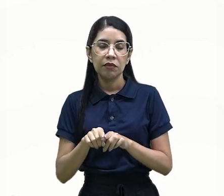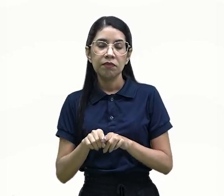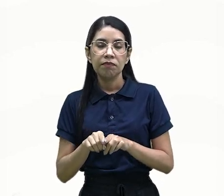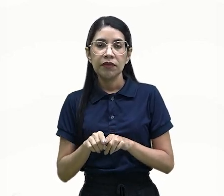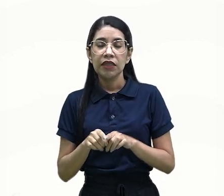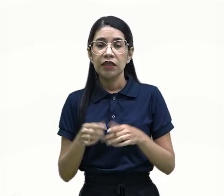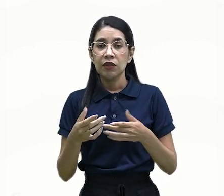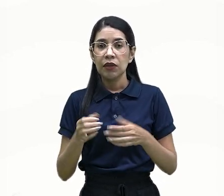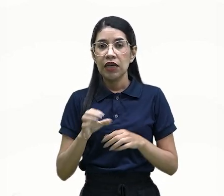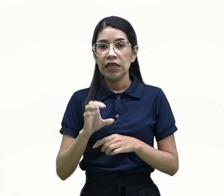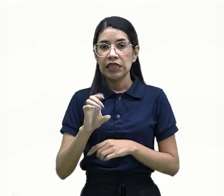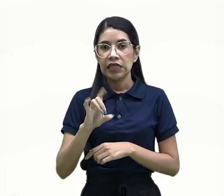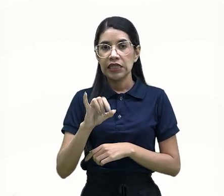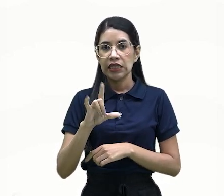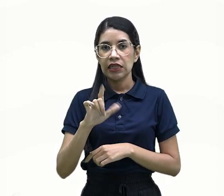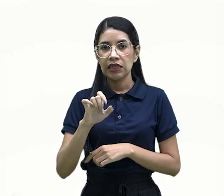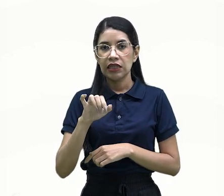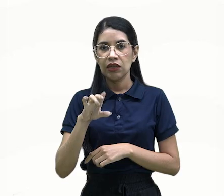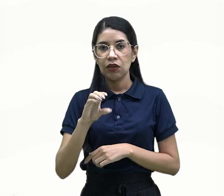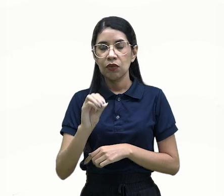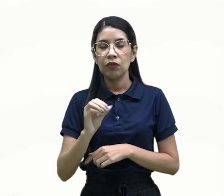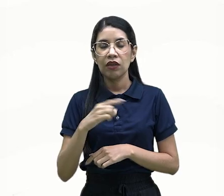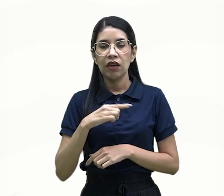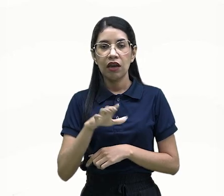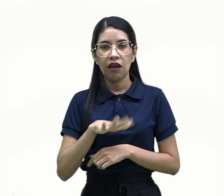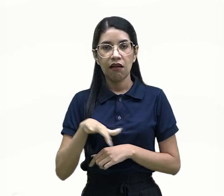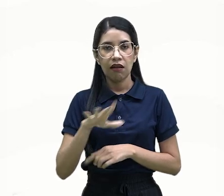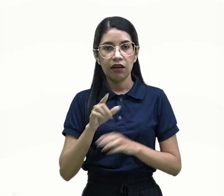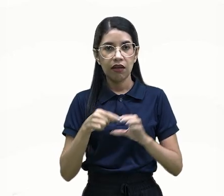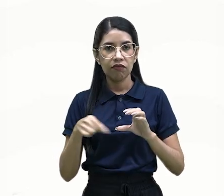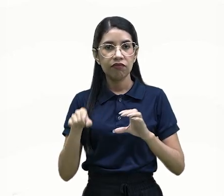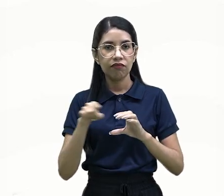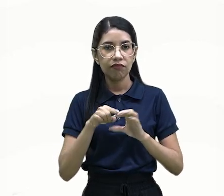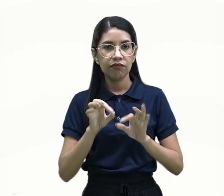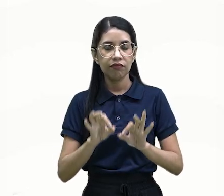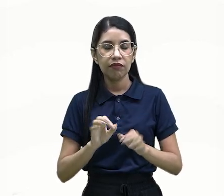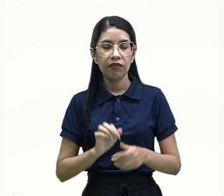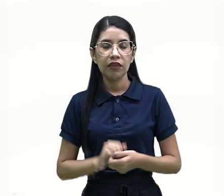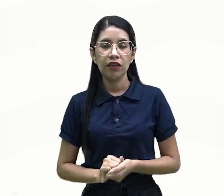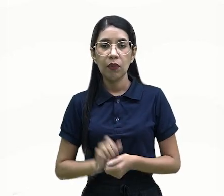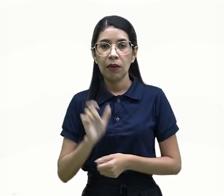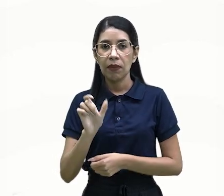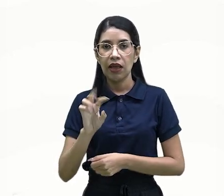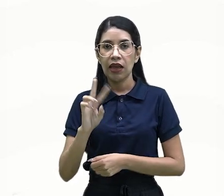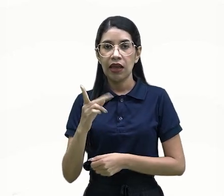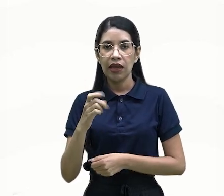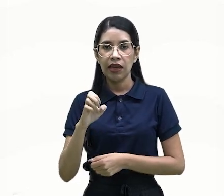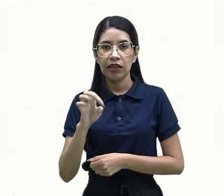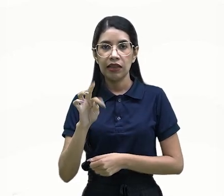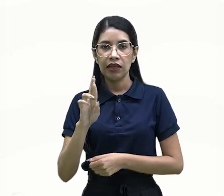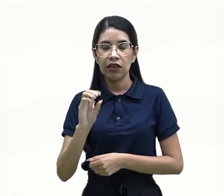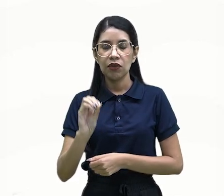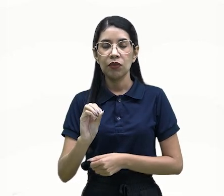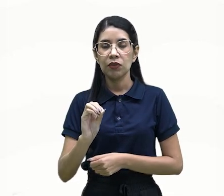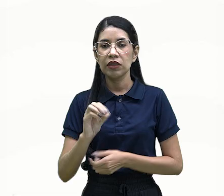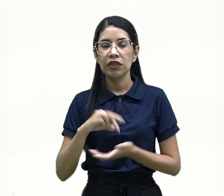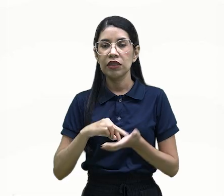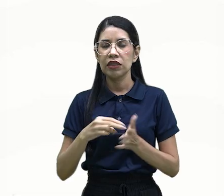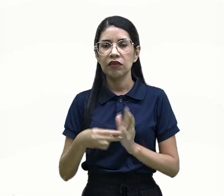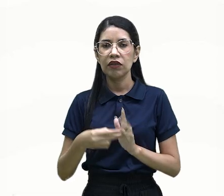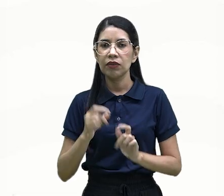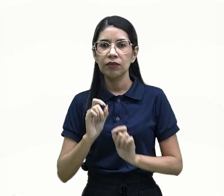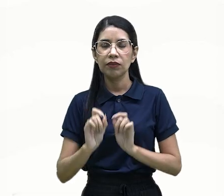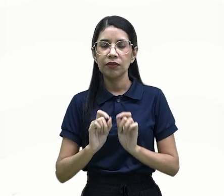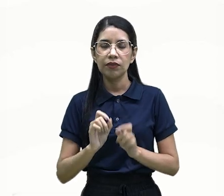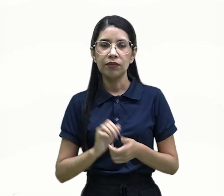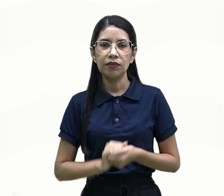gente fala cíclico, então a gente tem que lembrar que tem regiões fechadas. E quando eu uso o termo heterocíclico, né? Que é o hétero?